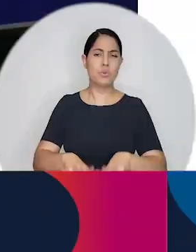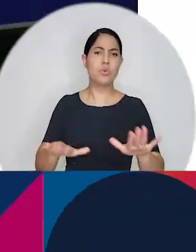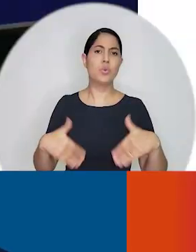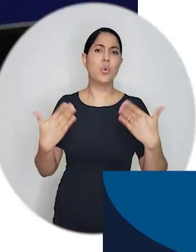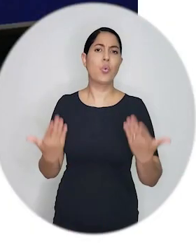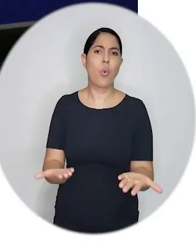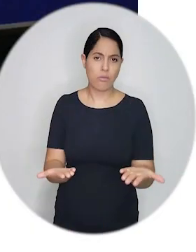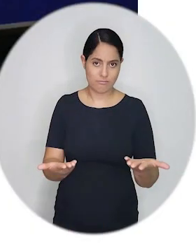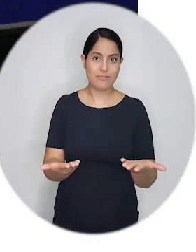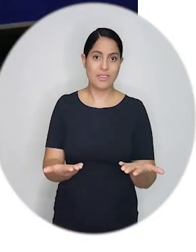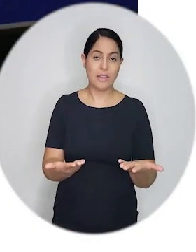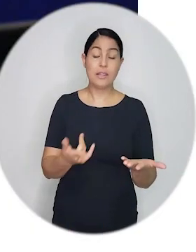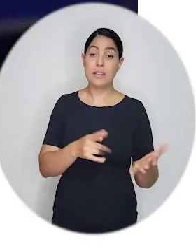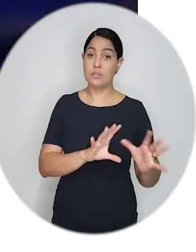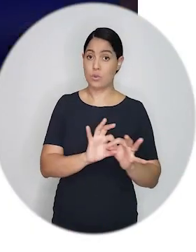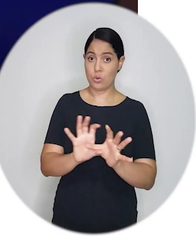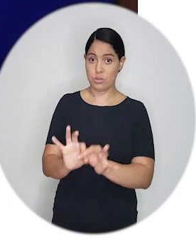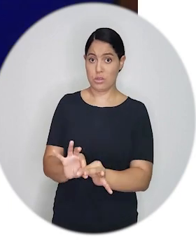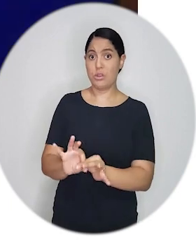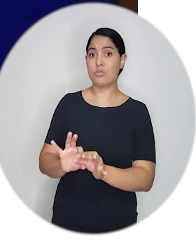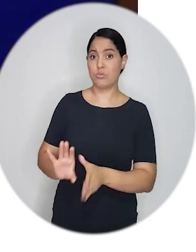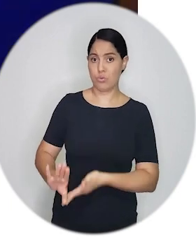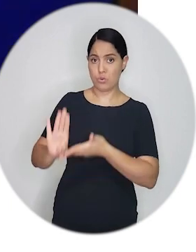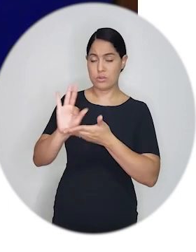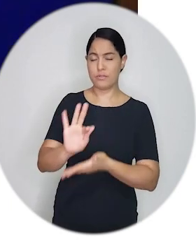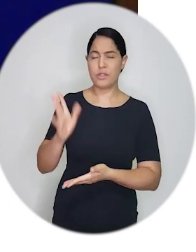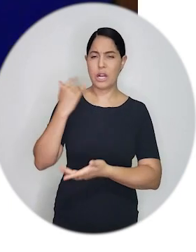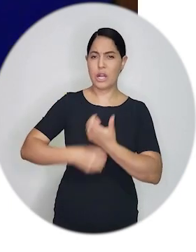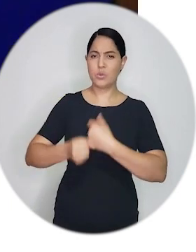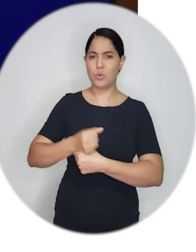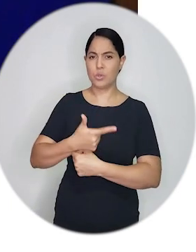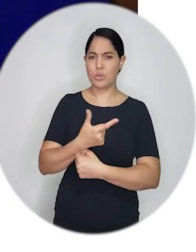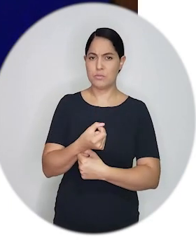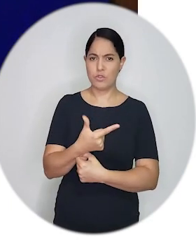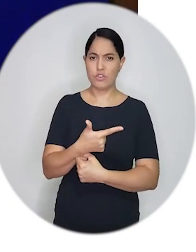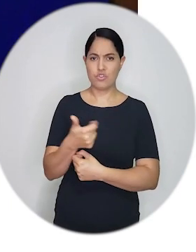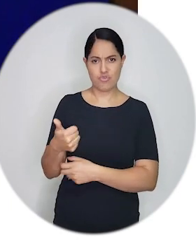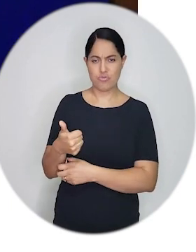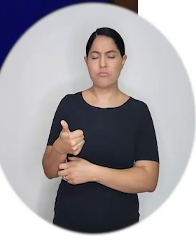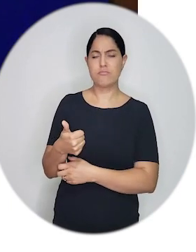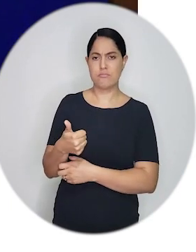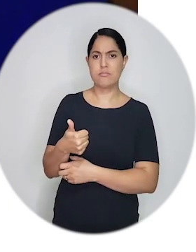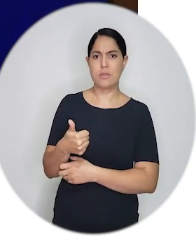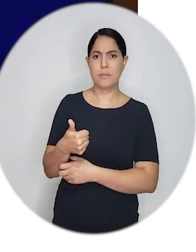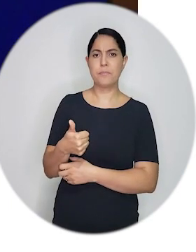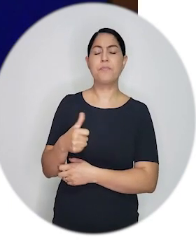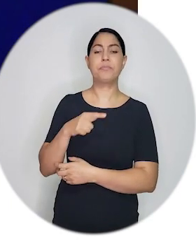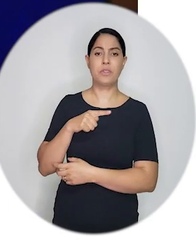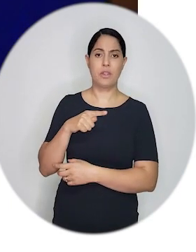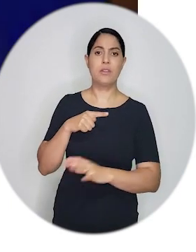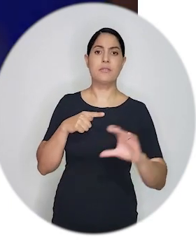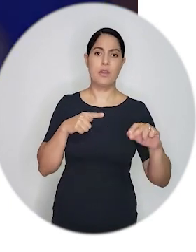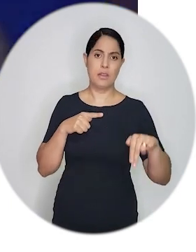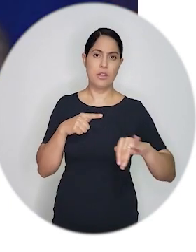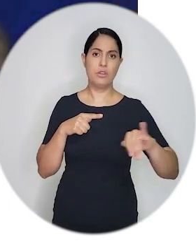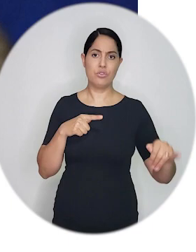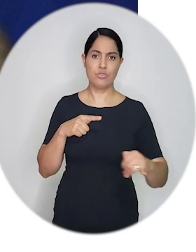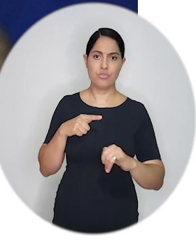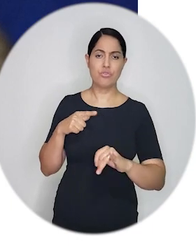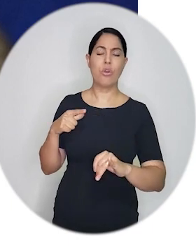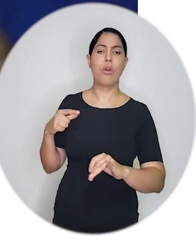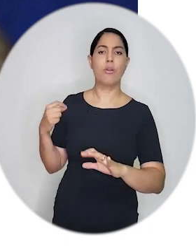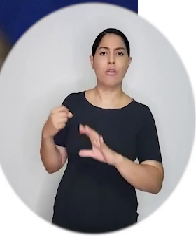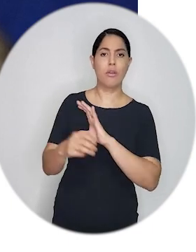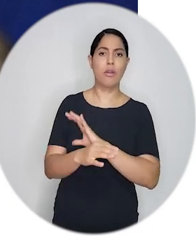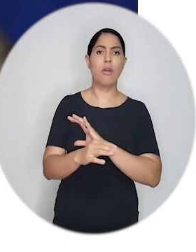ambiental. O Conselho Federal, quando da edição dessa resolução, ainda em 2021, encaminhou